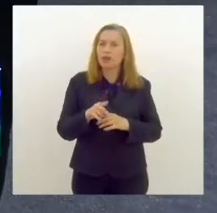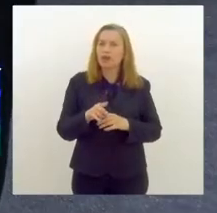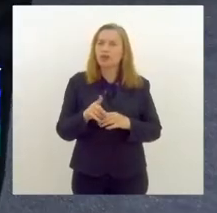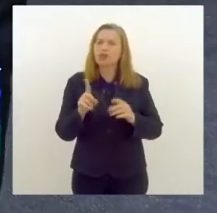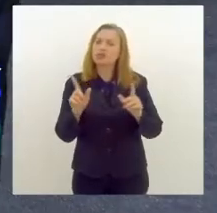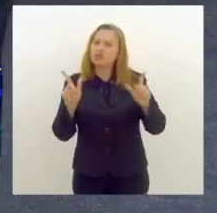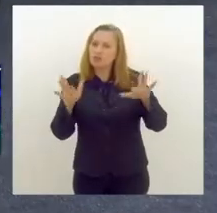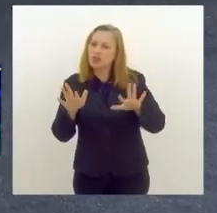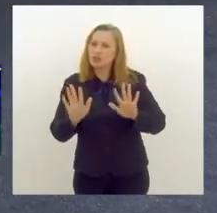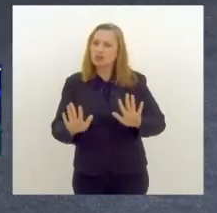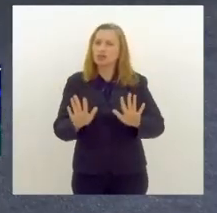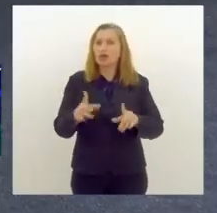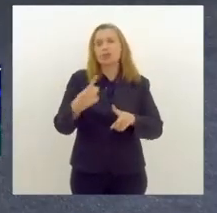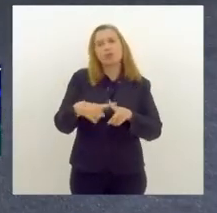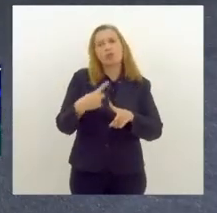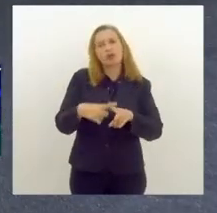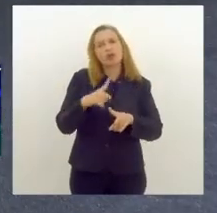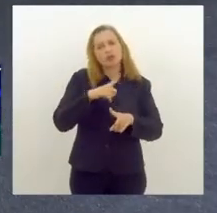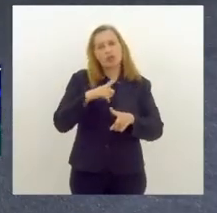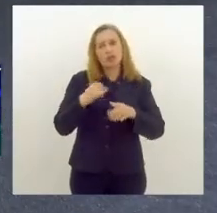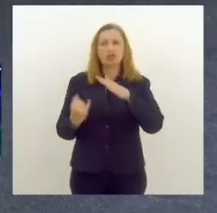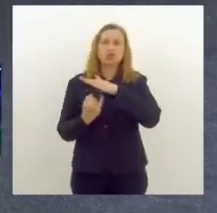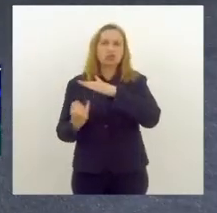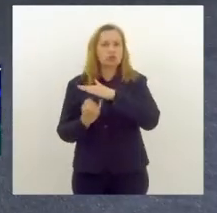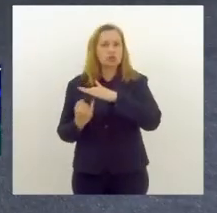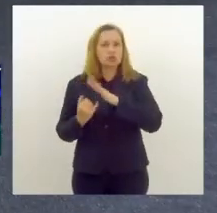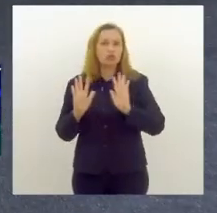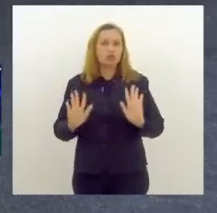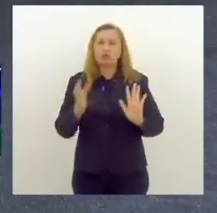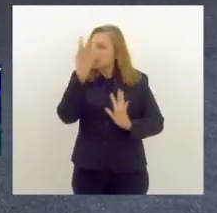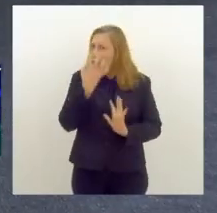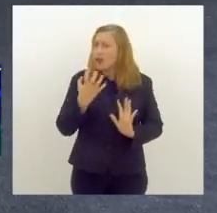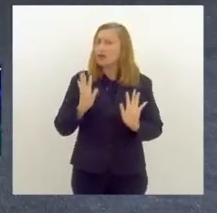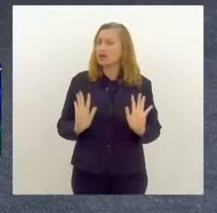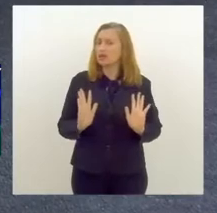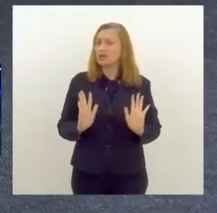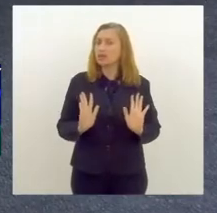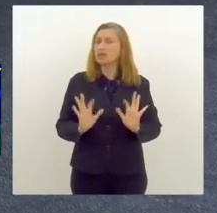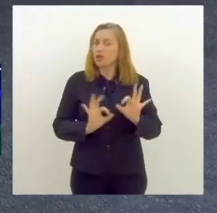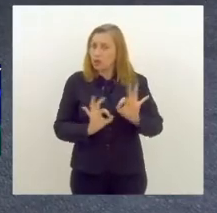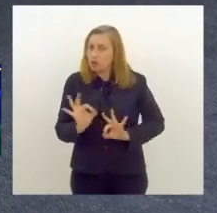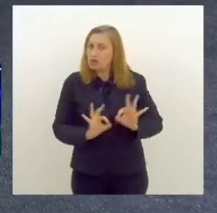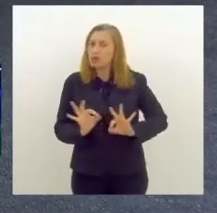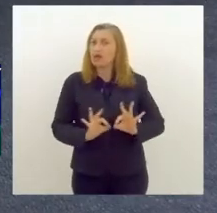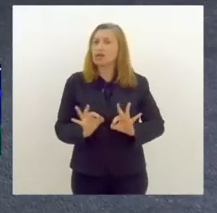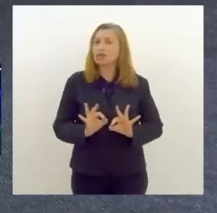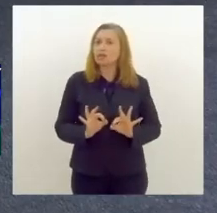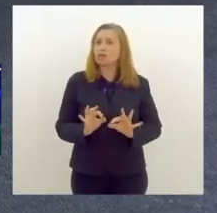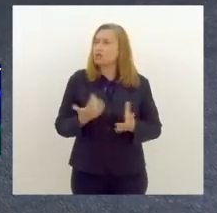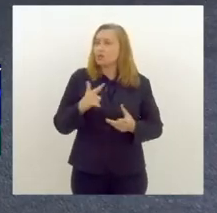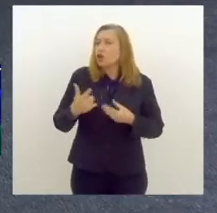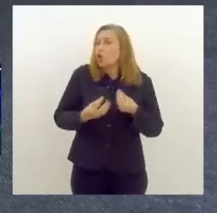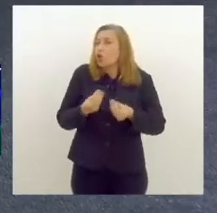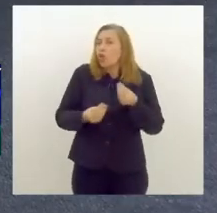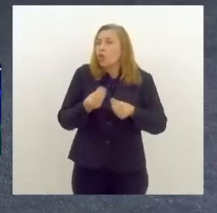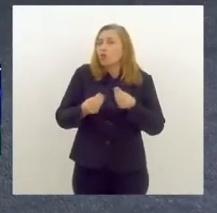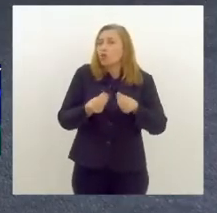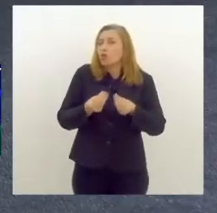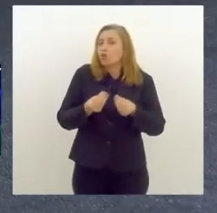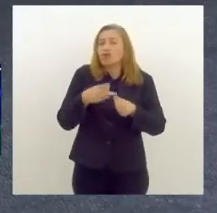diferencie, até porque tem entidades, Flávio, desse campo, muito sérias, muito organizadas, né? Não dá para a gente fazer